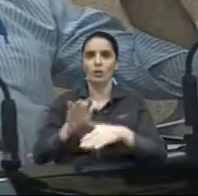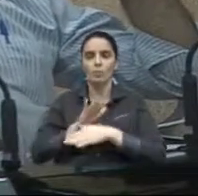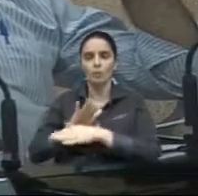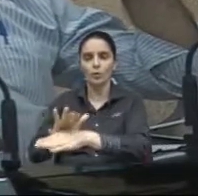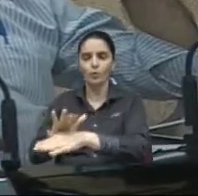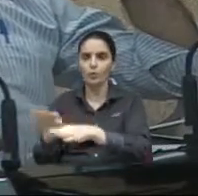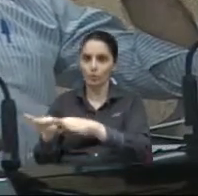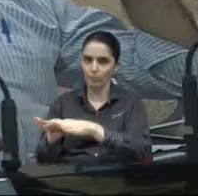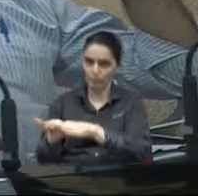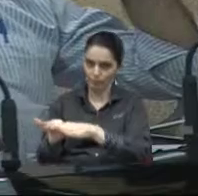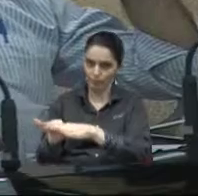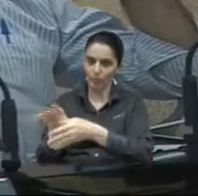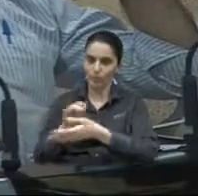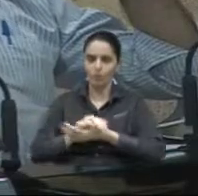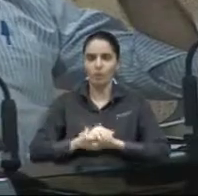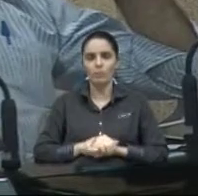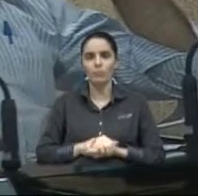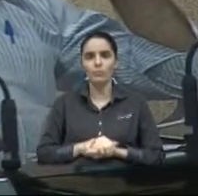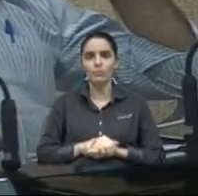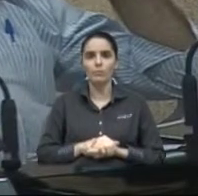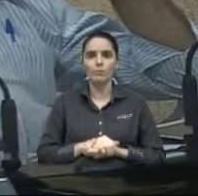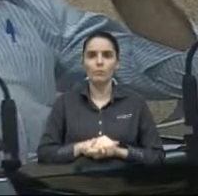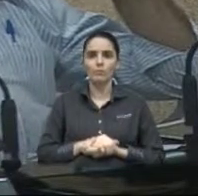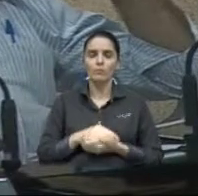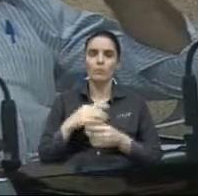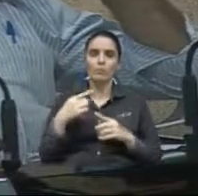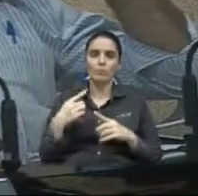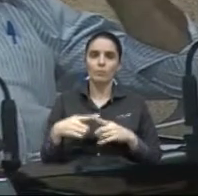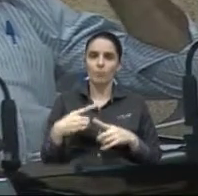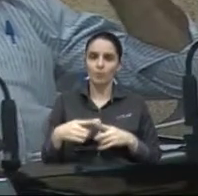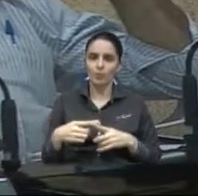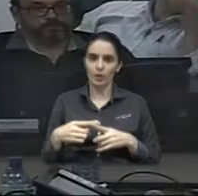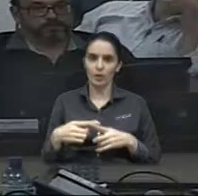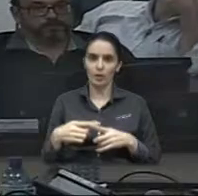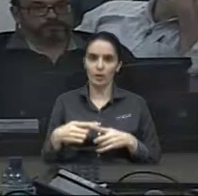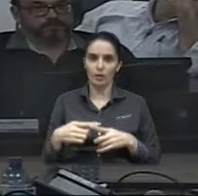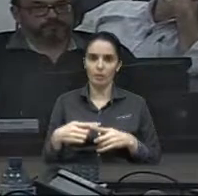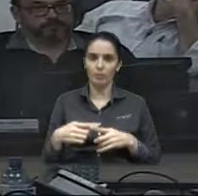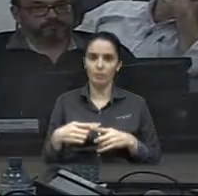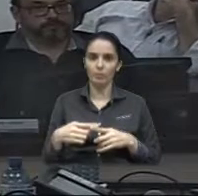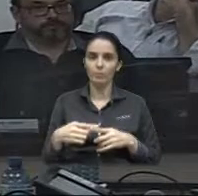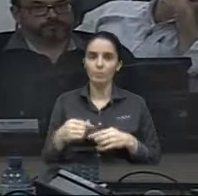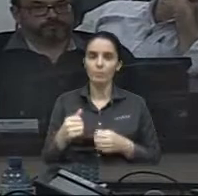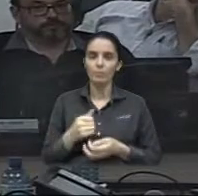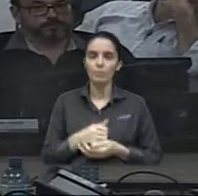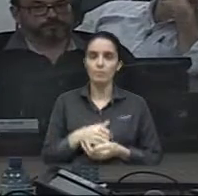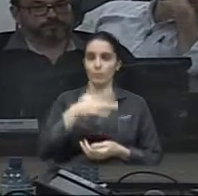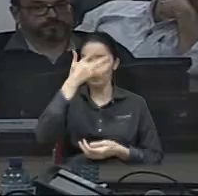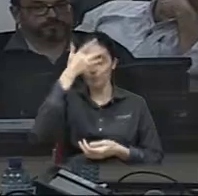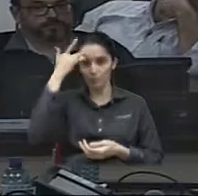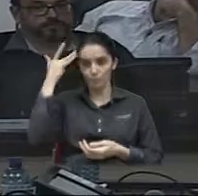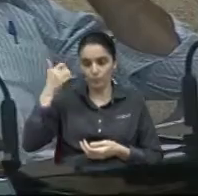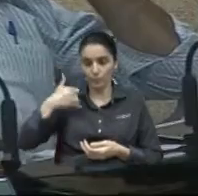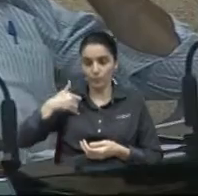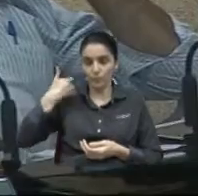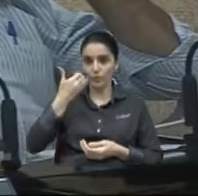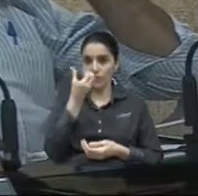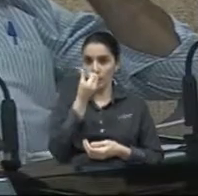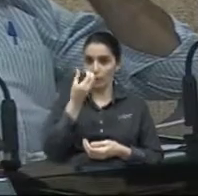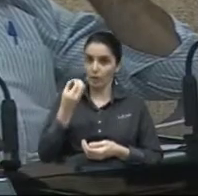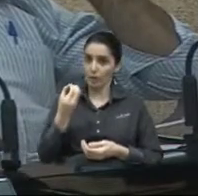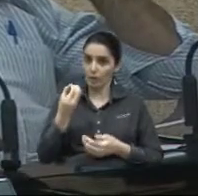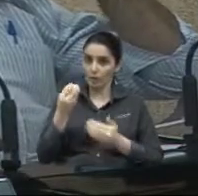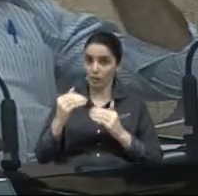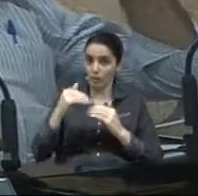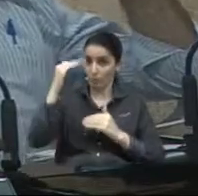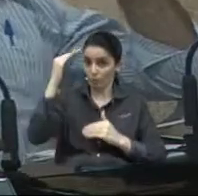visto que não é uma coisa exorbitante, que todo idoso acima de 60 anos vai pedir